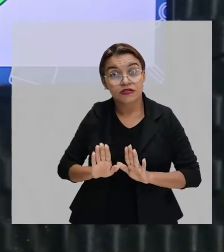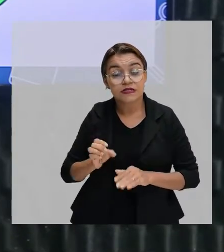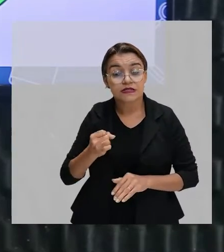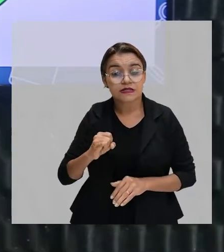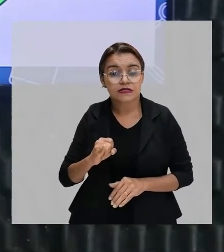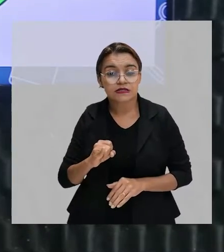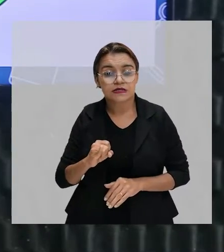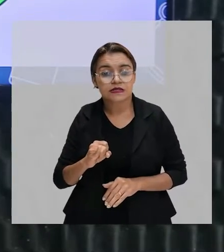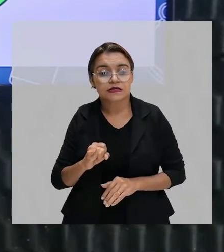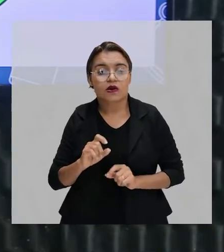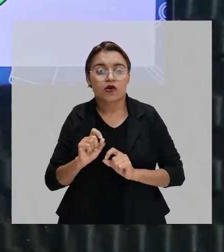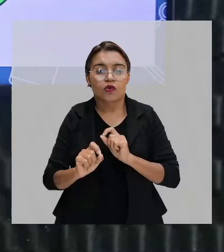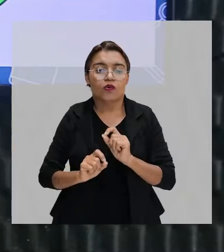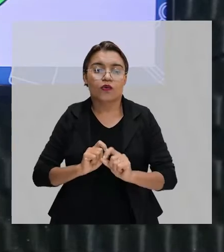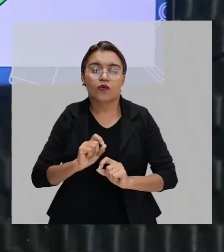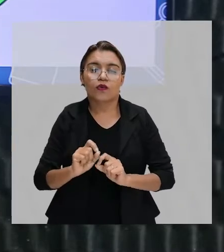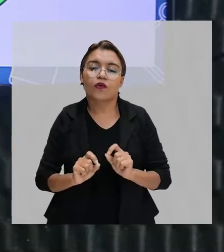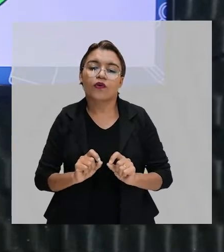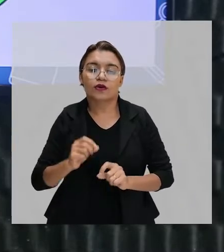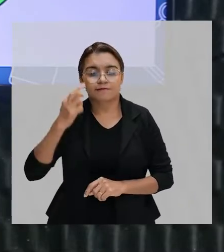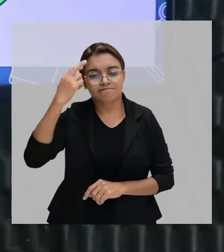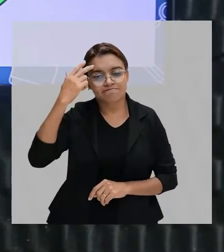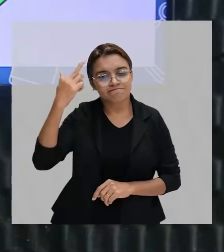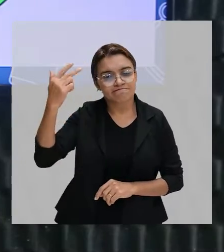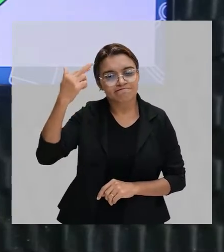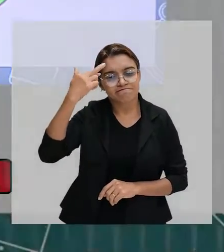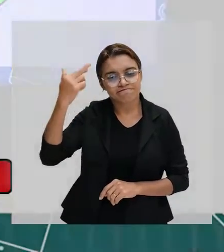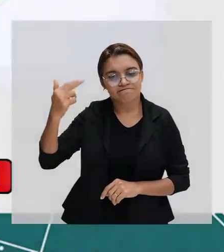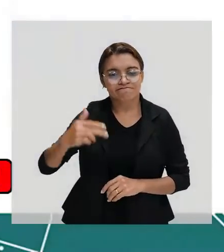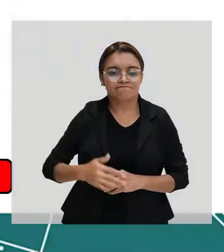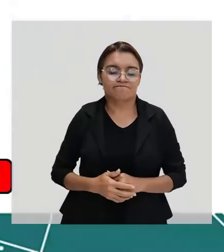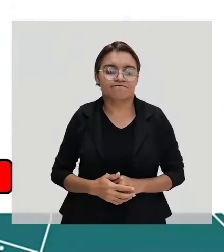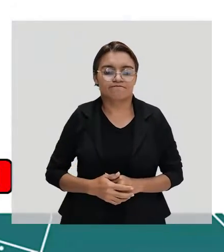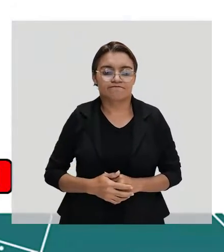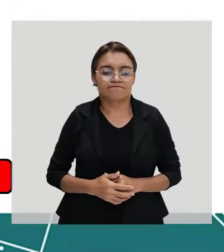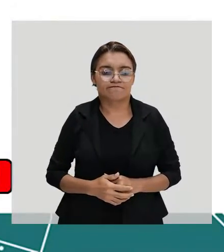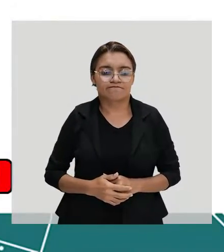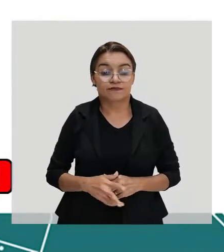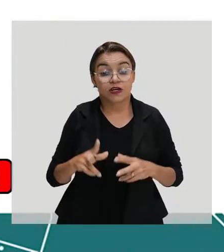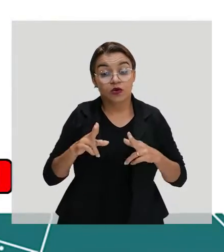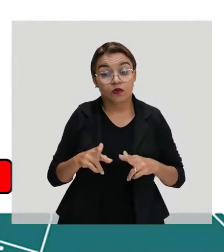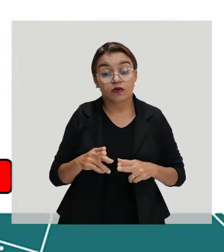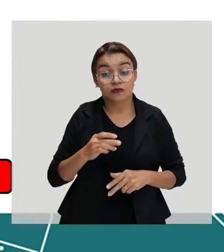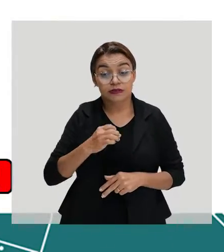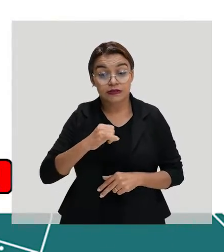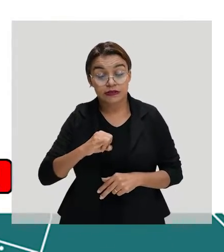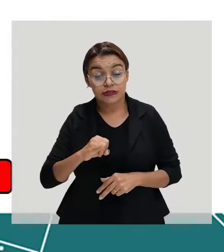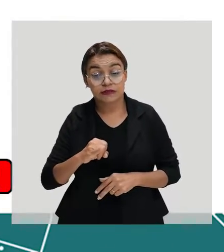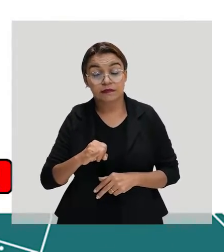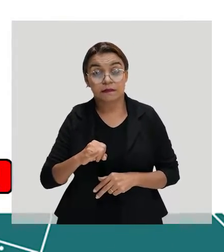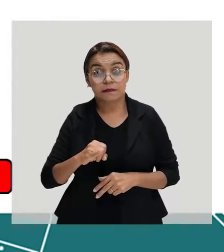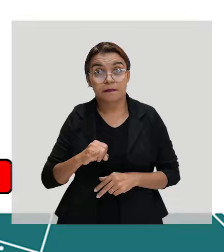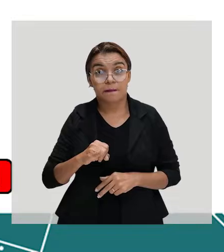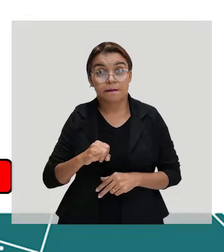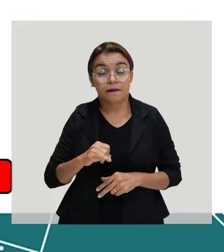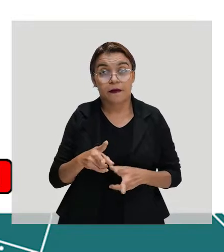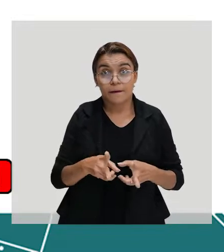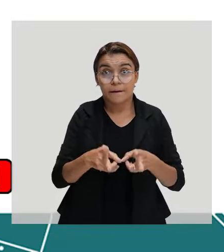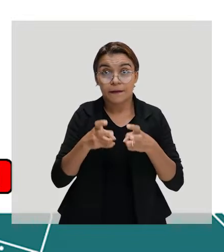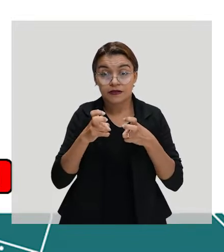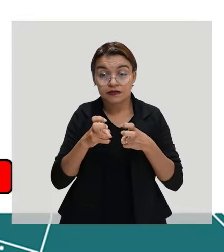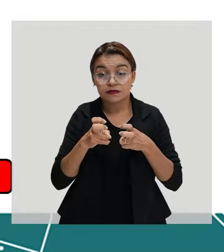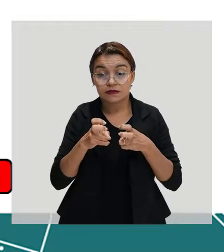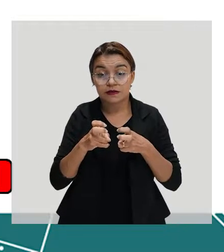nós vamos ver pelo aspecto da historicidade e elas são iguais Se nós formos ver a prática corporal